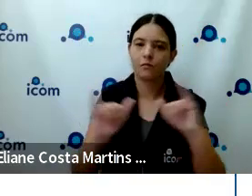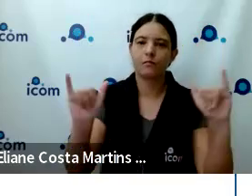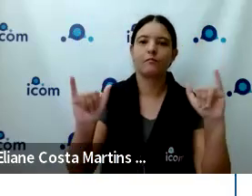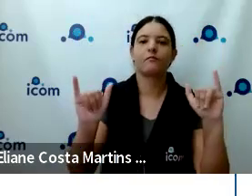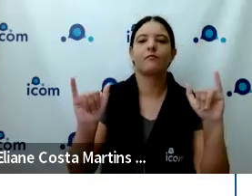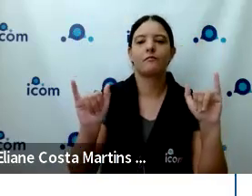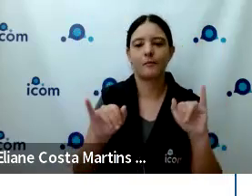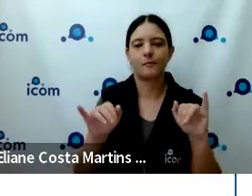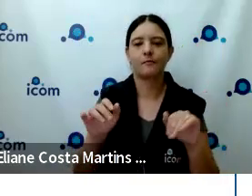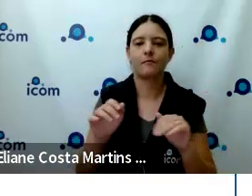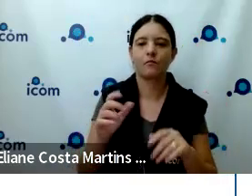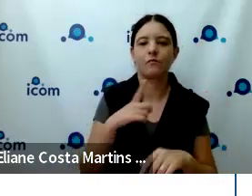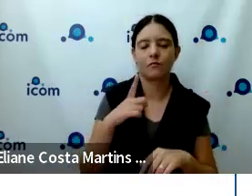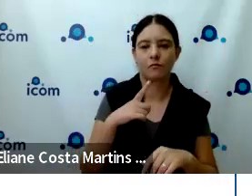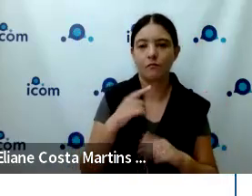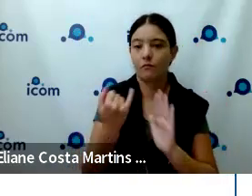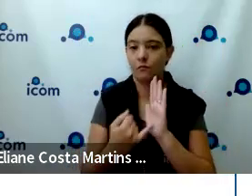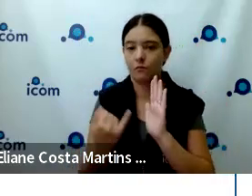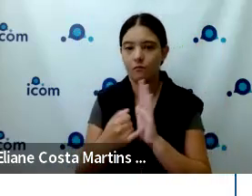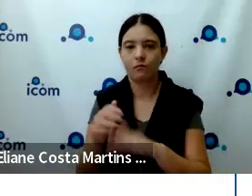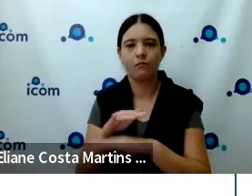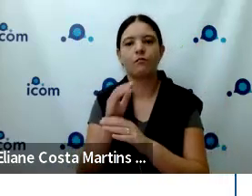de liquidação do imposto.